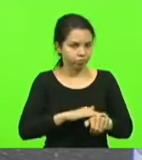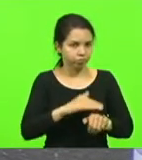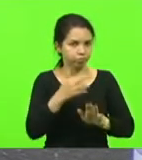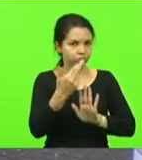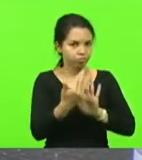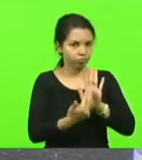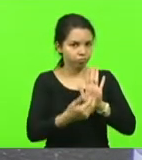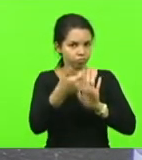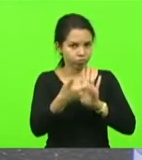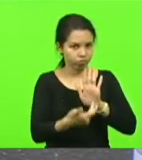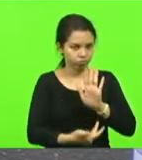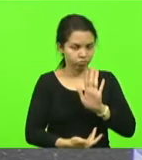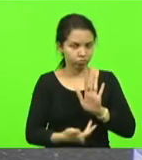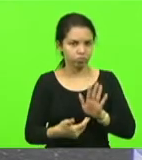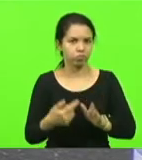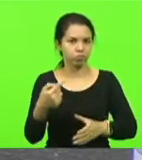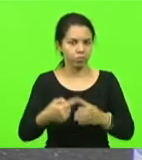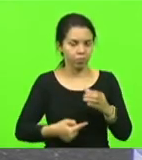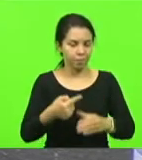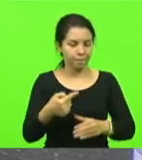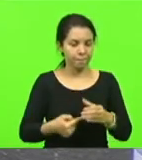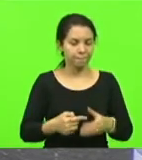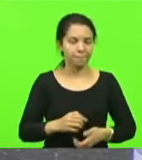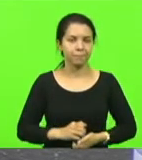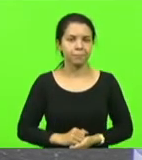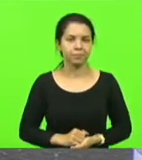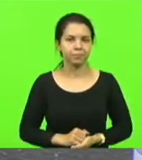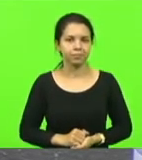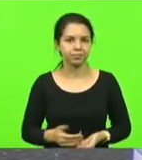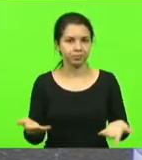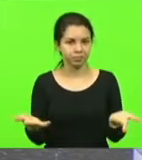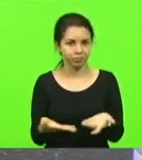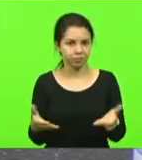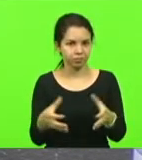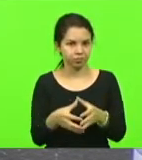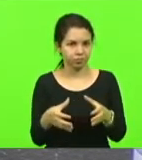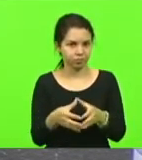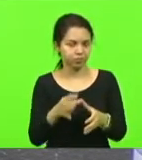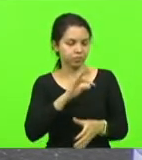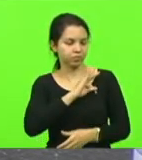comissão, e agora a equipe técnica